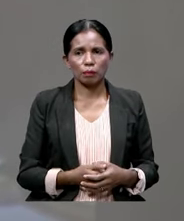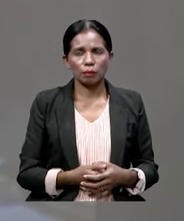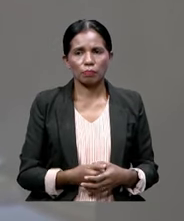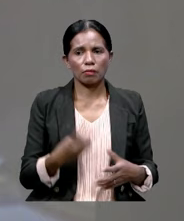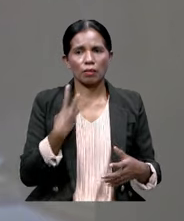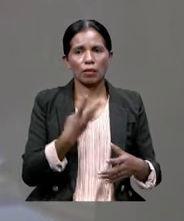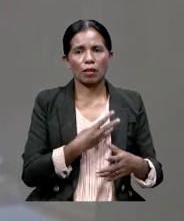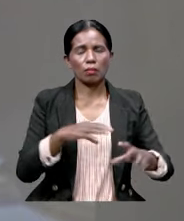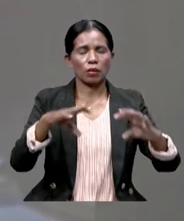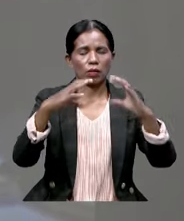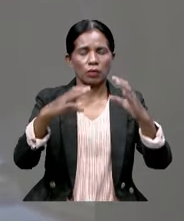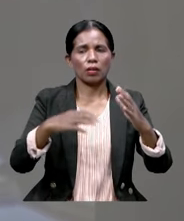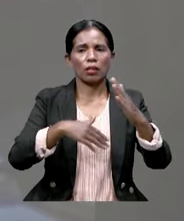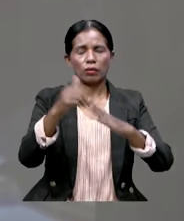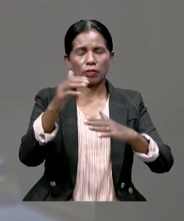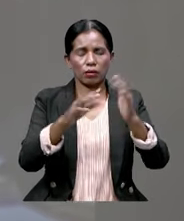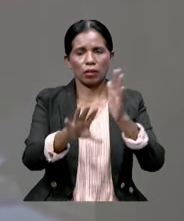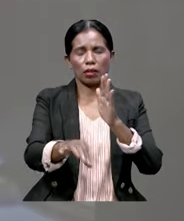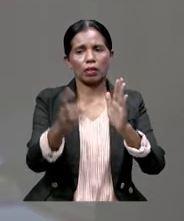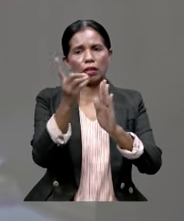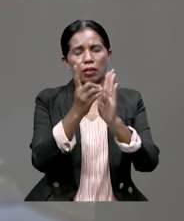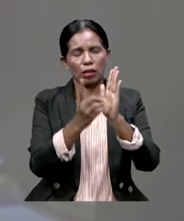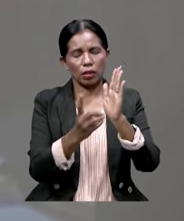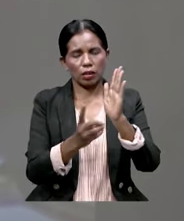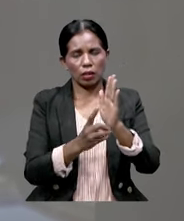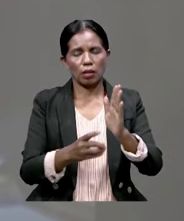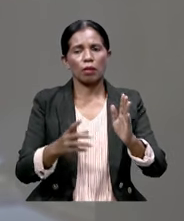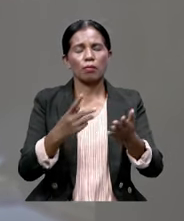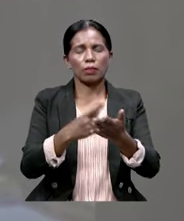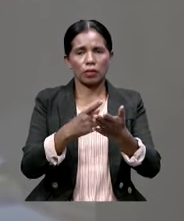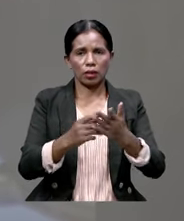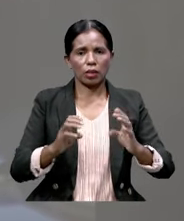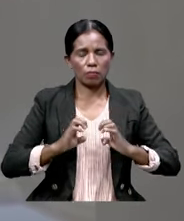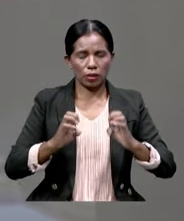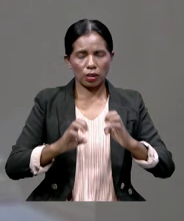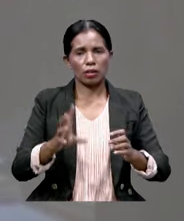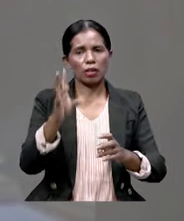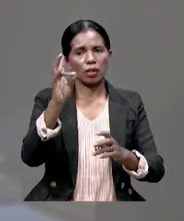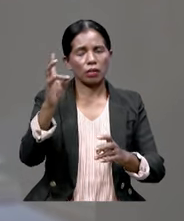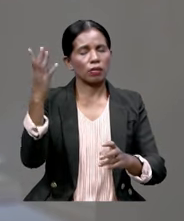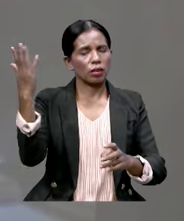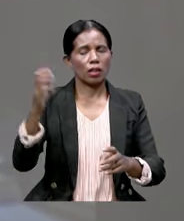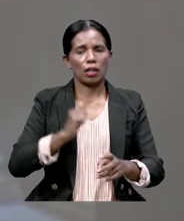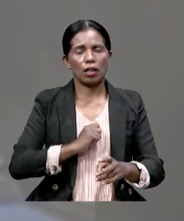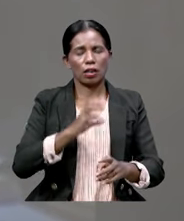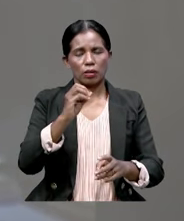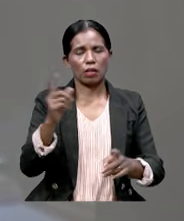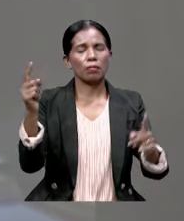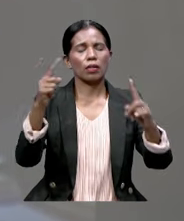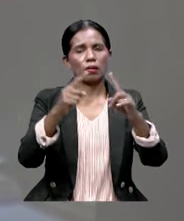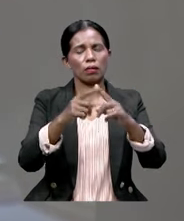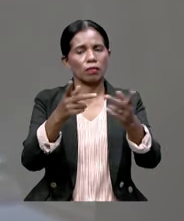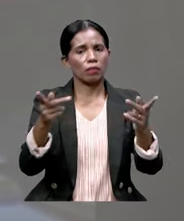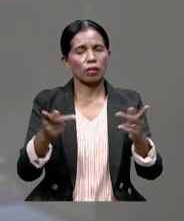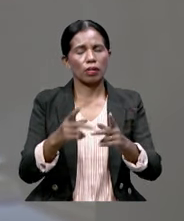ami comissão infraestrutura retandados projeto emergência hitu iha ainaro. No fim, ami to iha terreno projeto